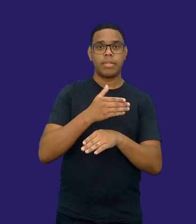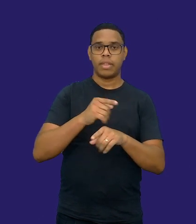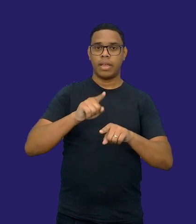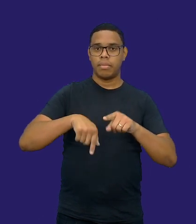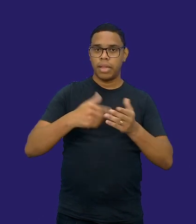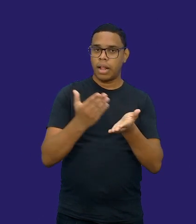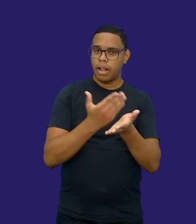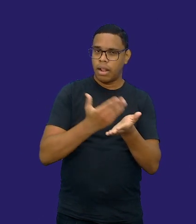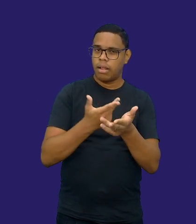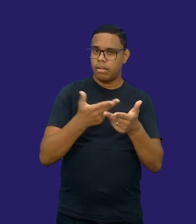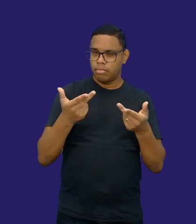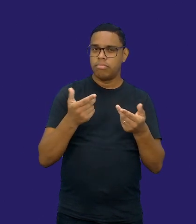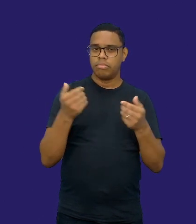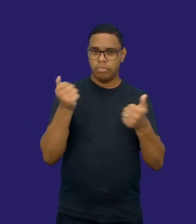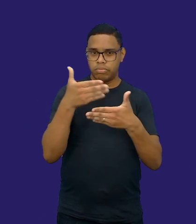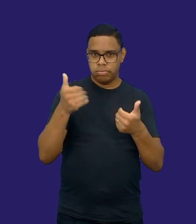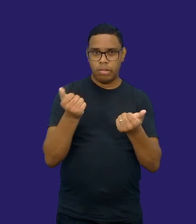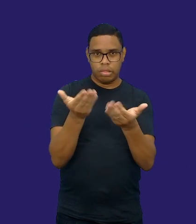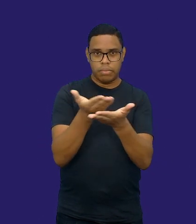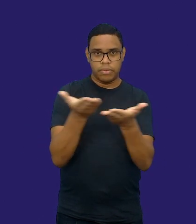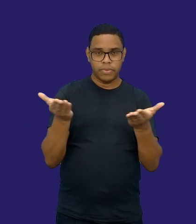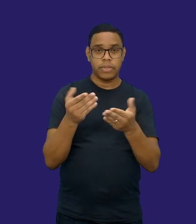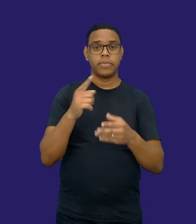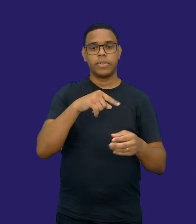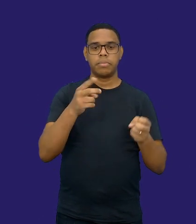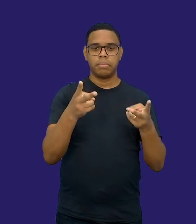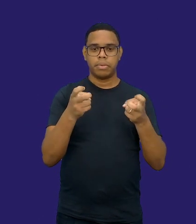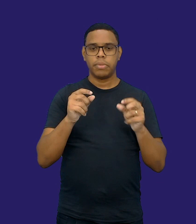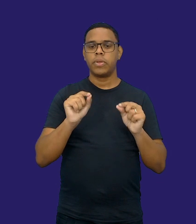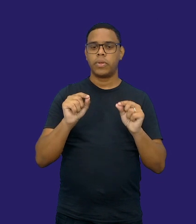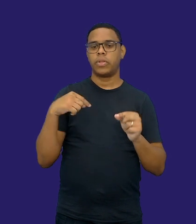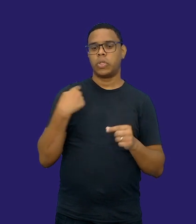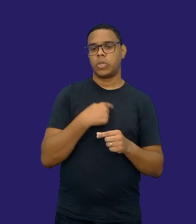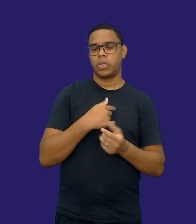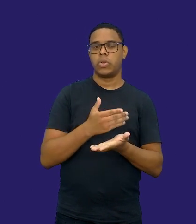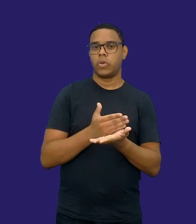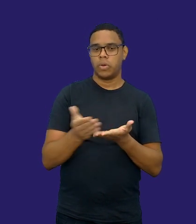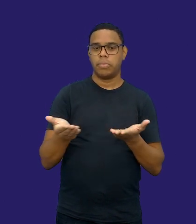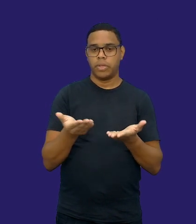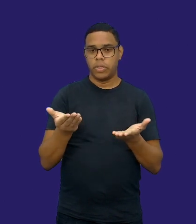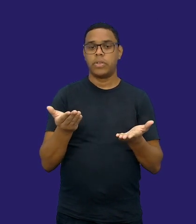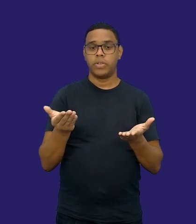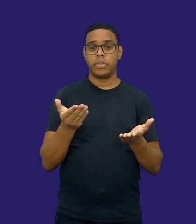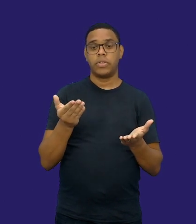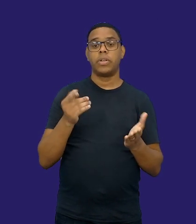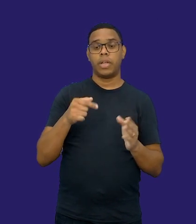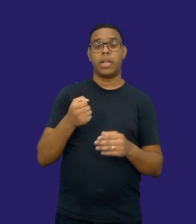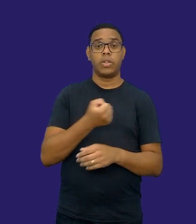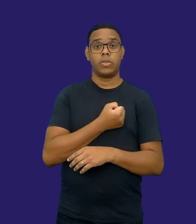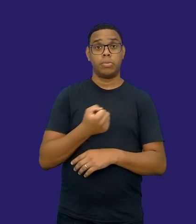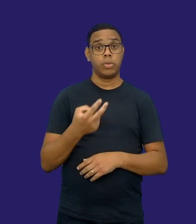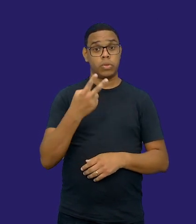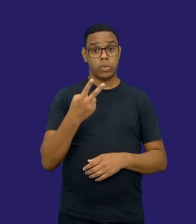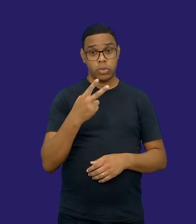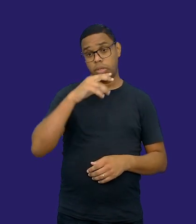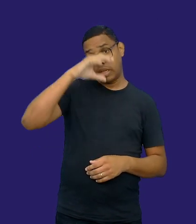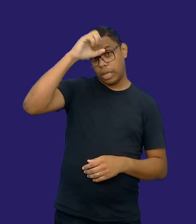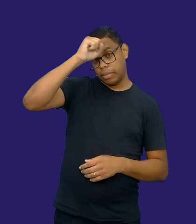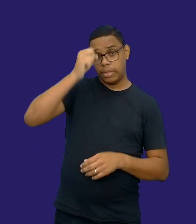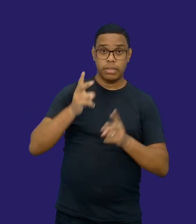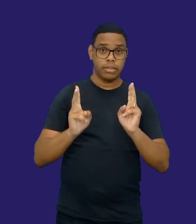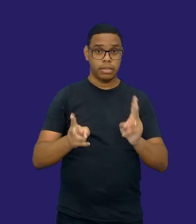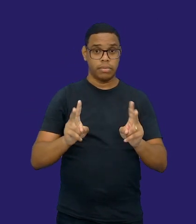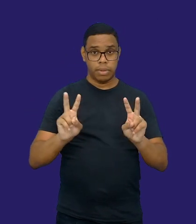material. Vocês, né, estão percebendo aqui que nós já vamos entrar no volume 2, né, do Aprender